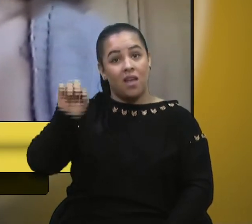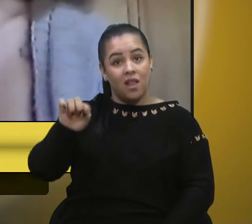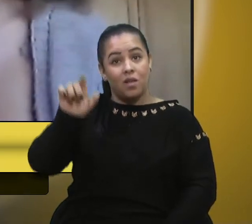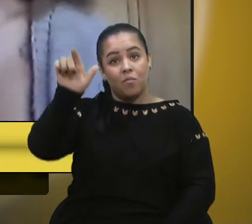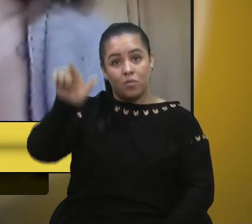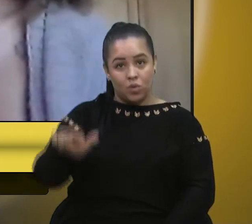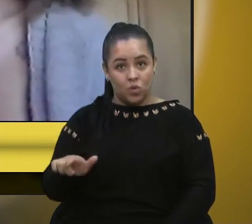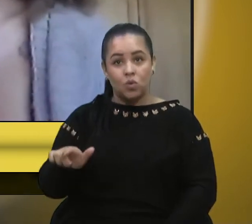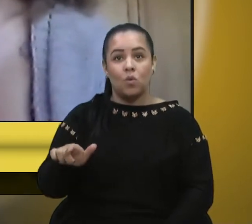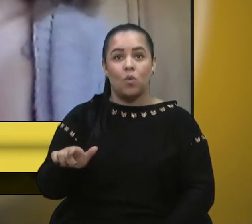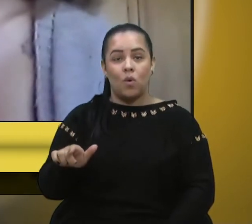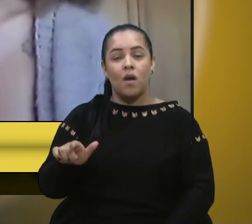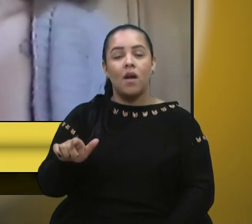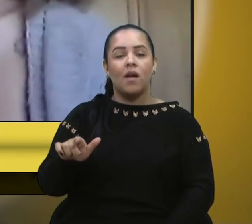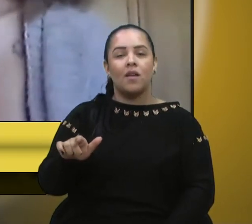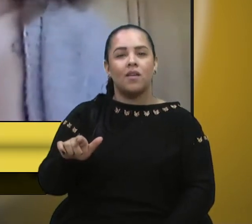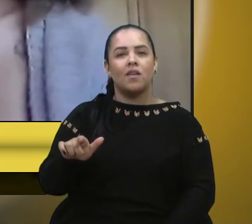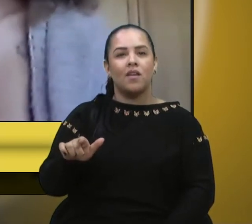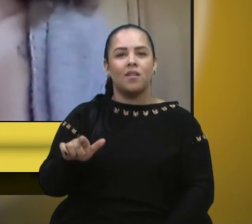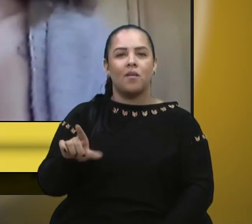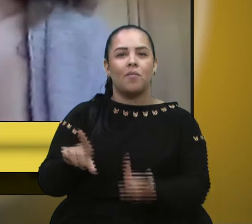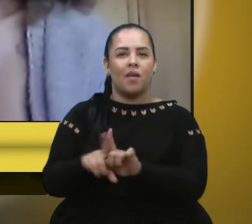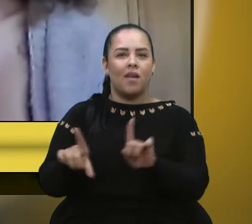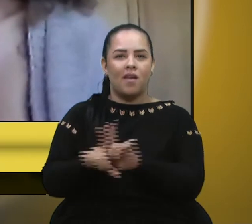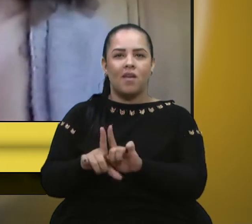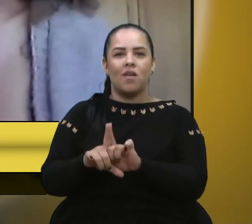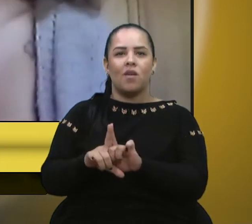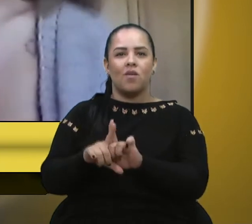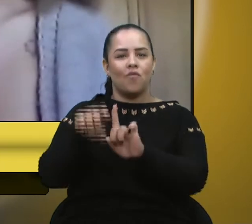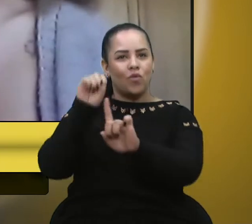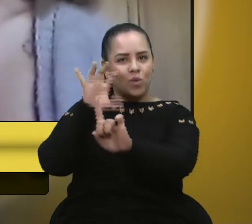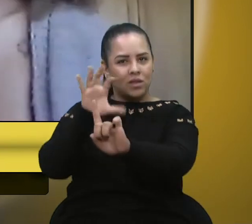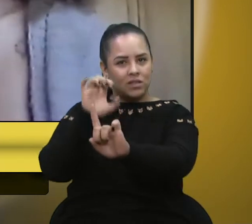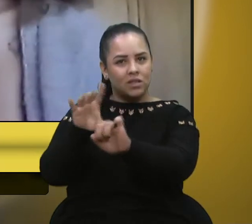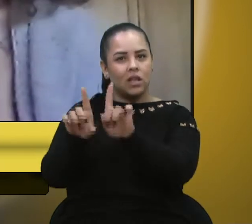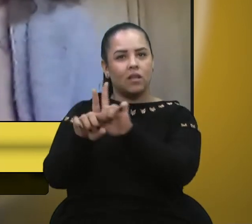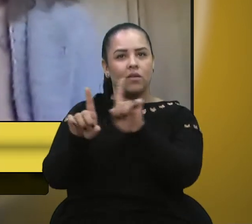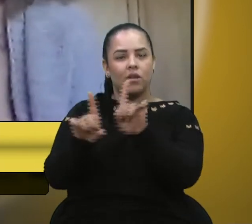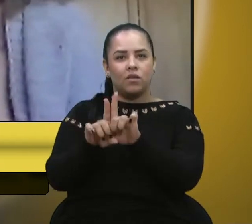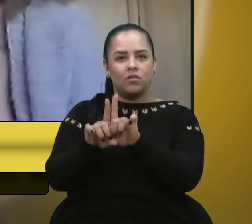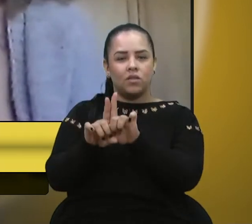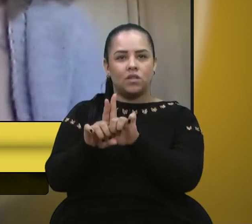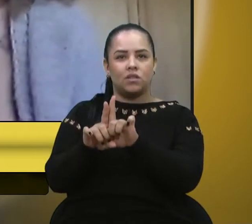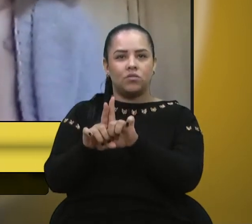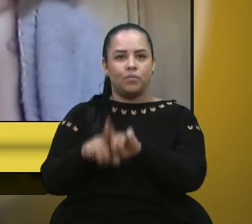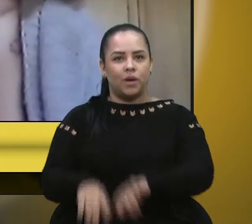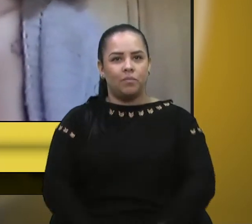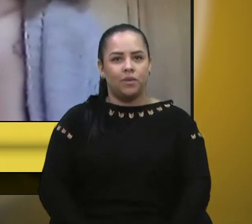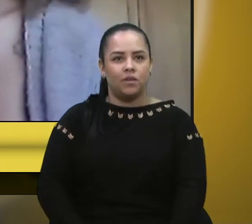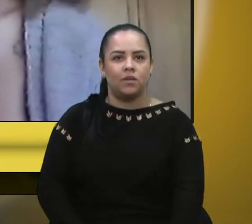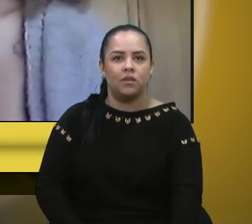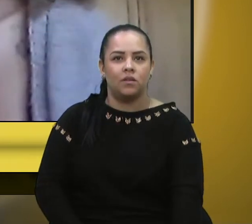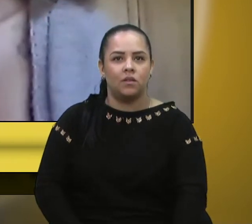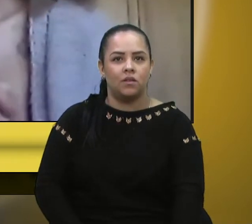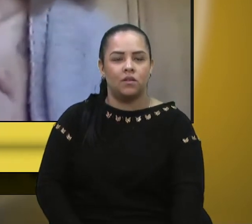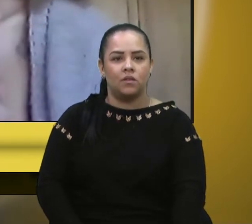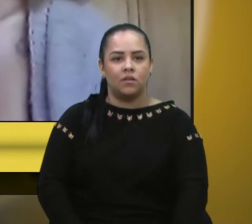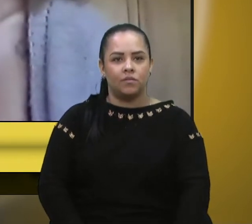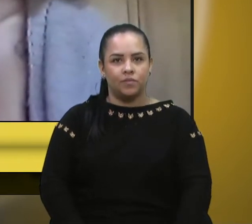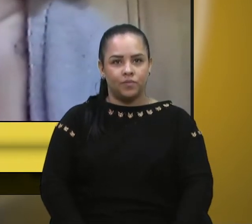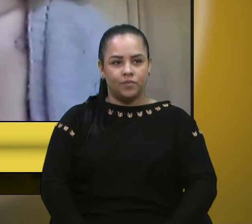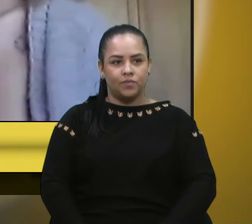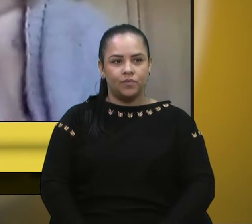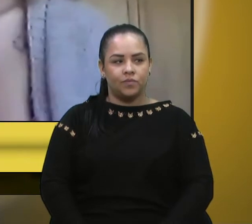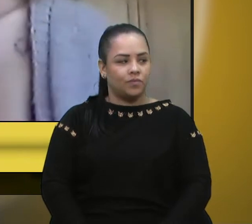que é o Papa Francisco, que também fala dessa questão e cita muito esse tema em seu livro Vamos Sonhar